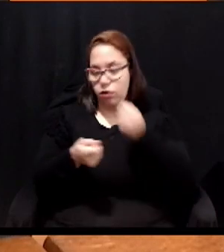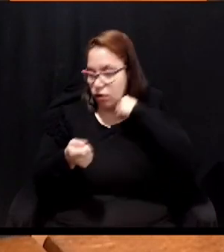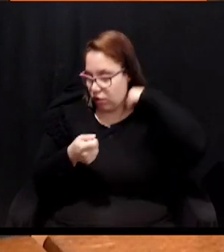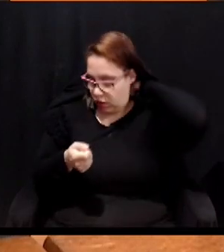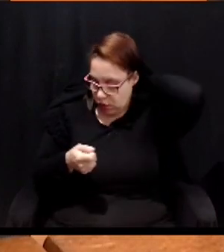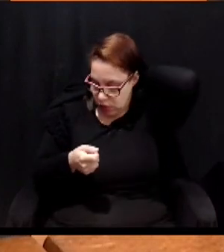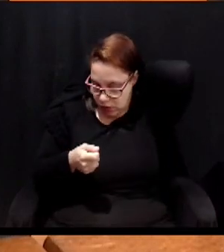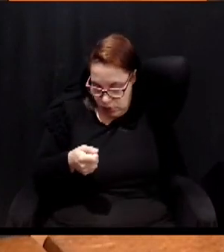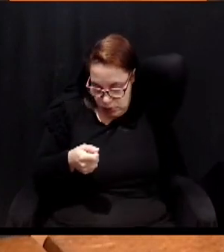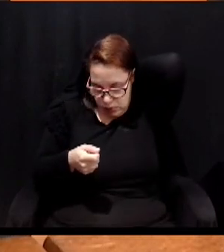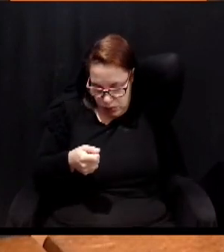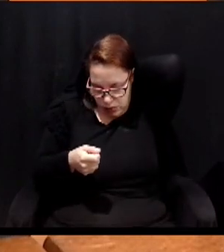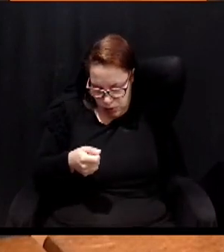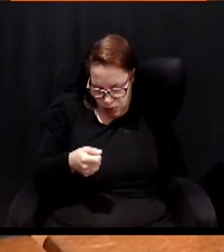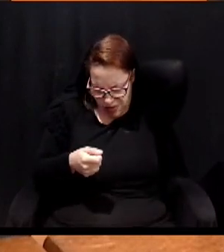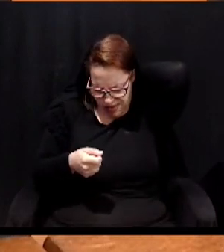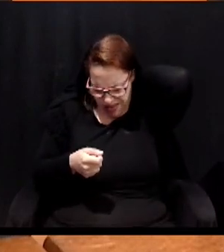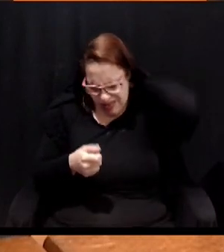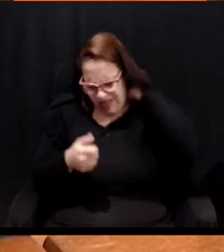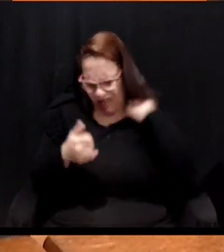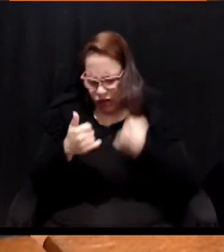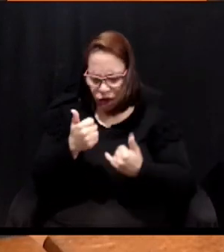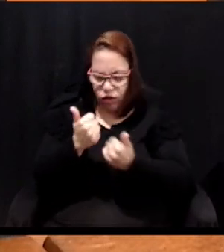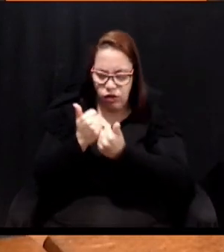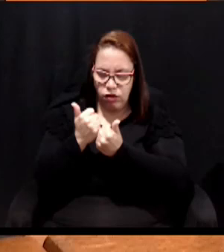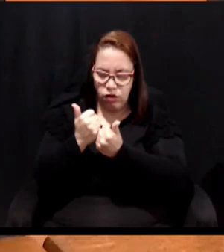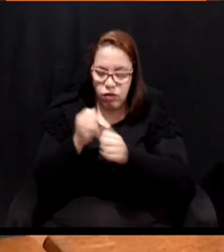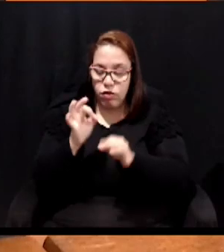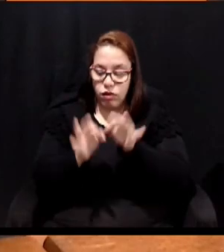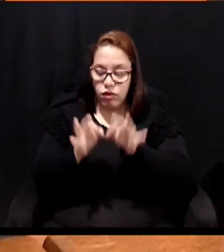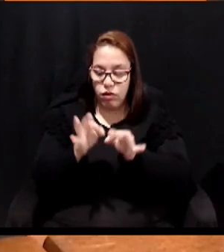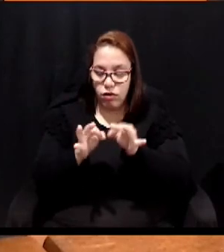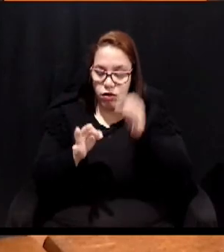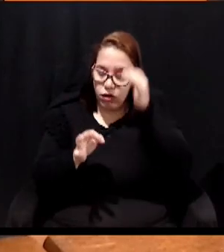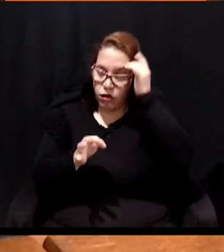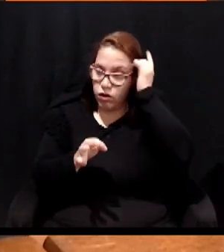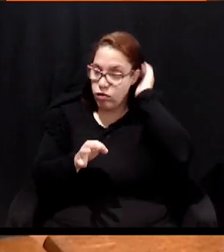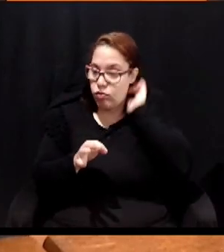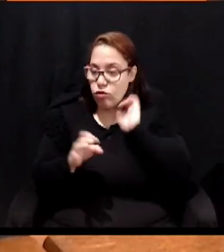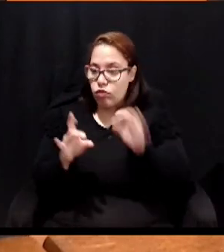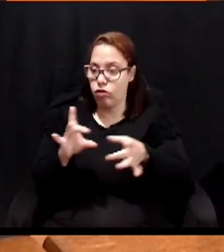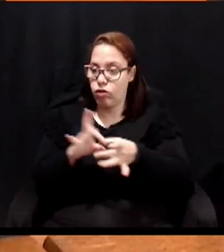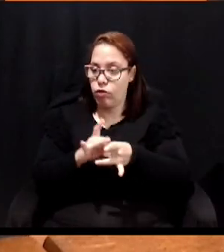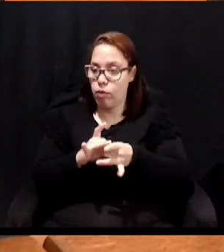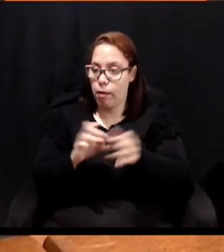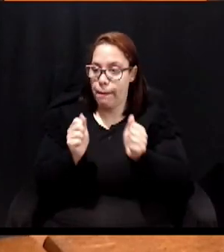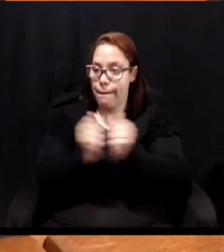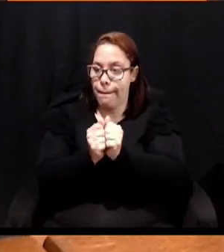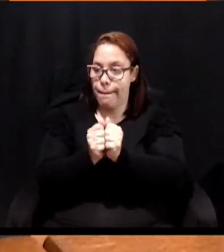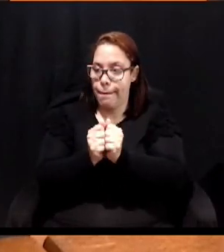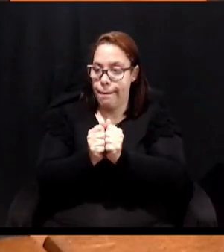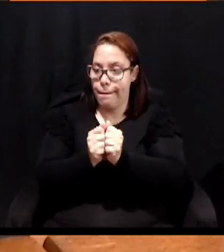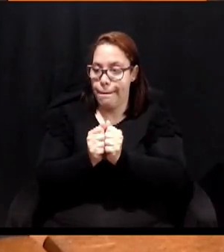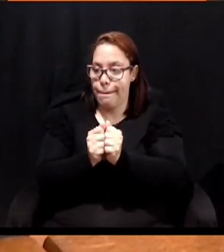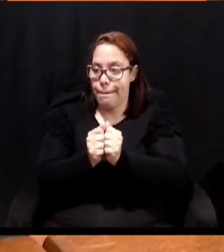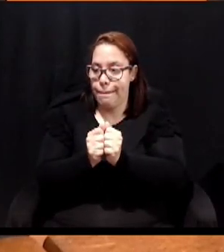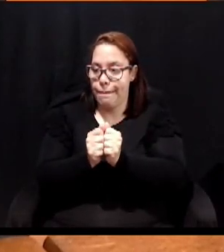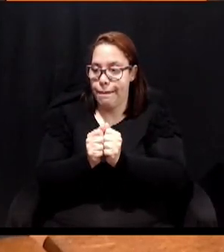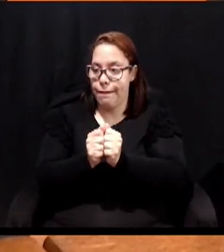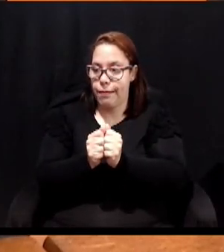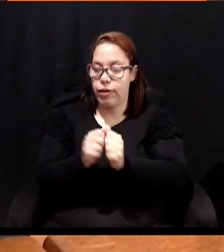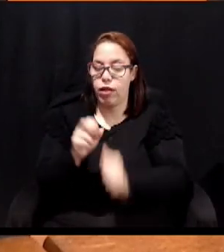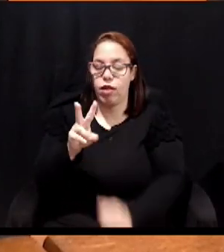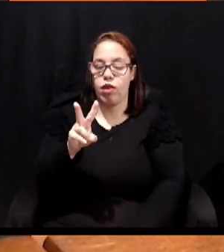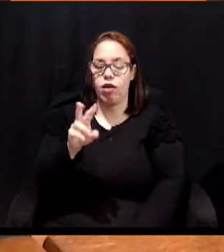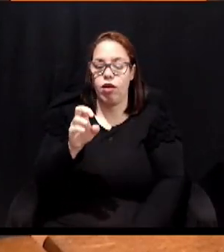feira. E está justamente nós ligados com eles, né? Tem a Goltex, que